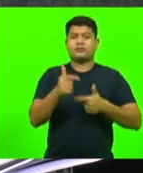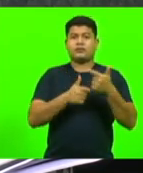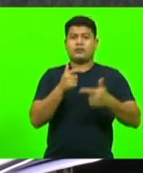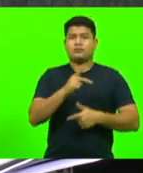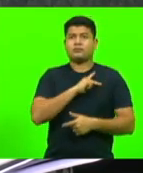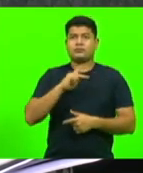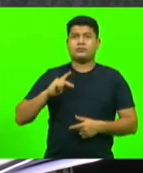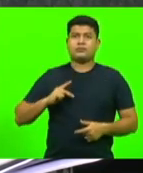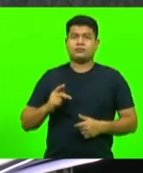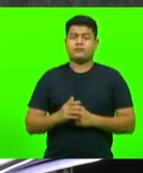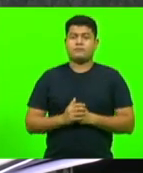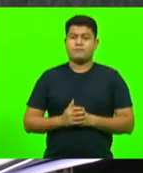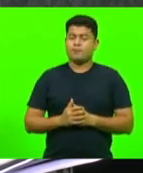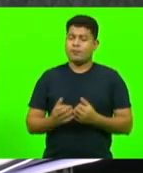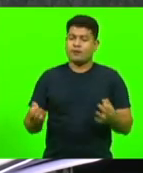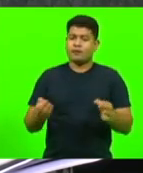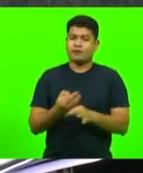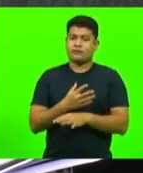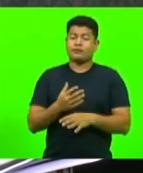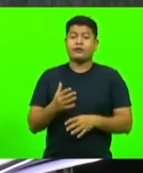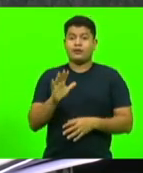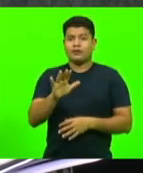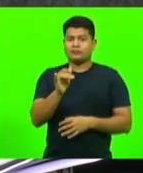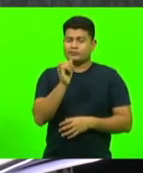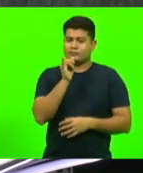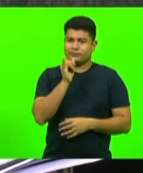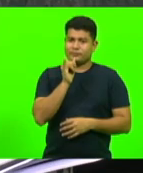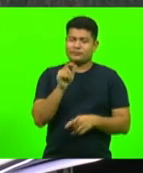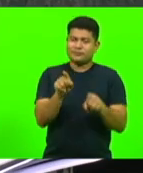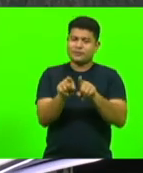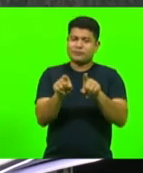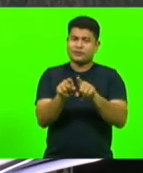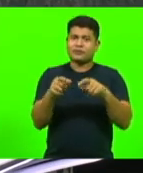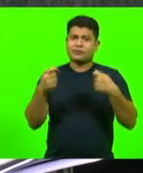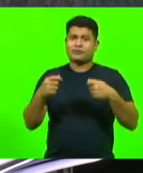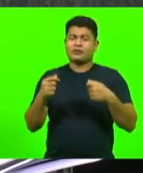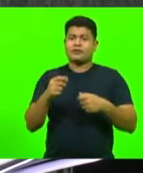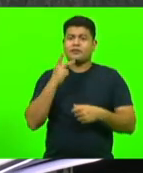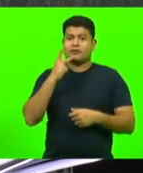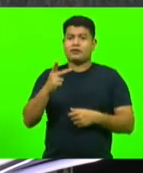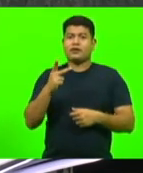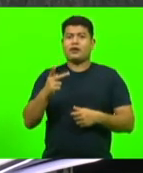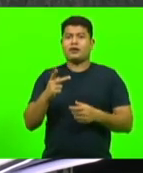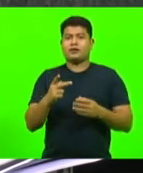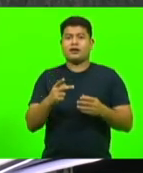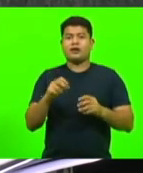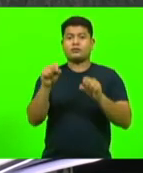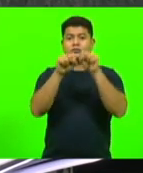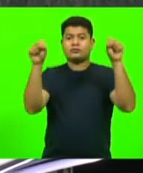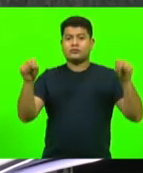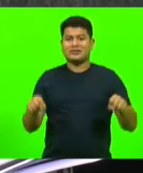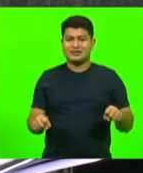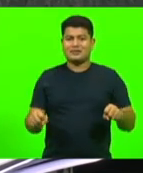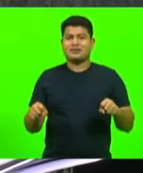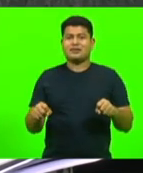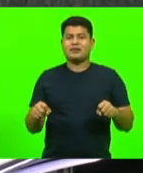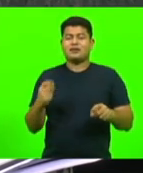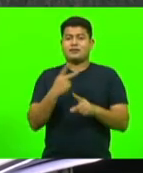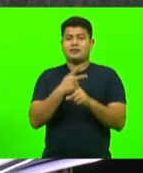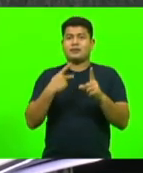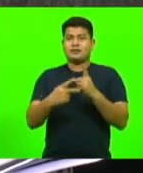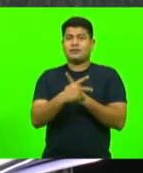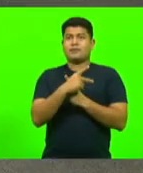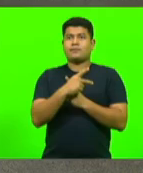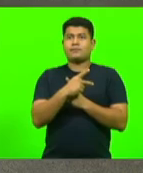isso aí e também me perdoe falar do regime Previdenciário eu acho que foi esse o mote que eu peguei a intervenção